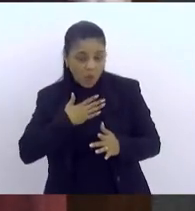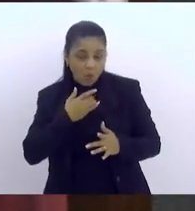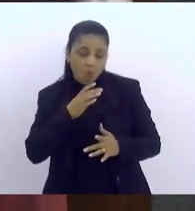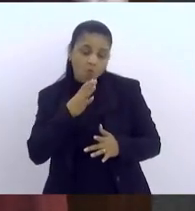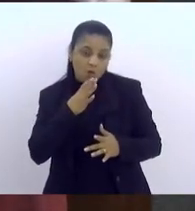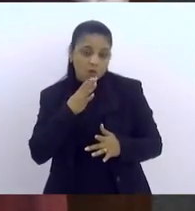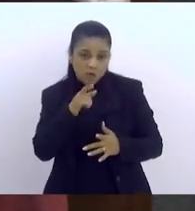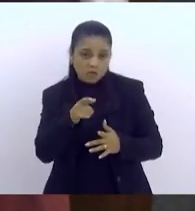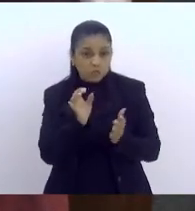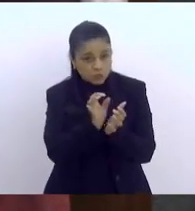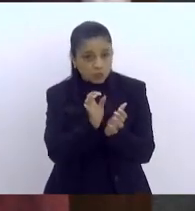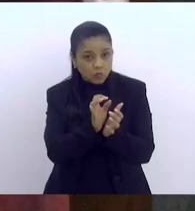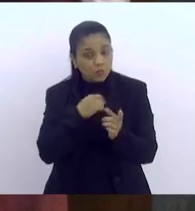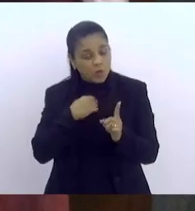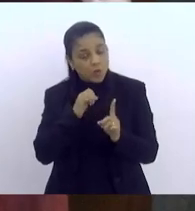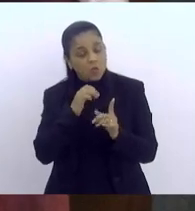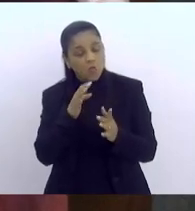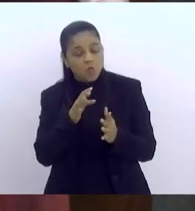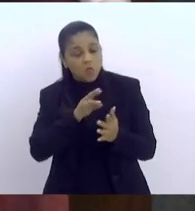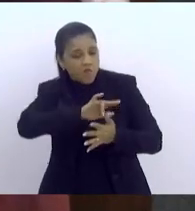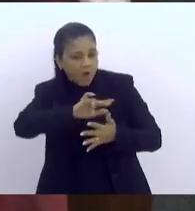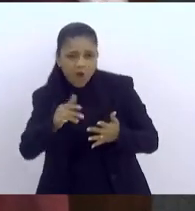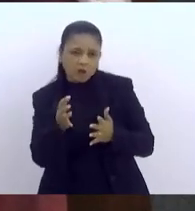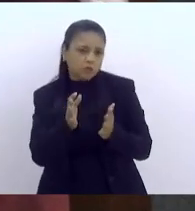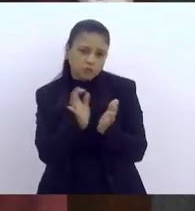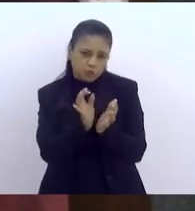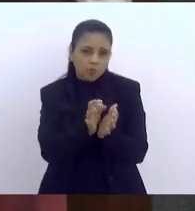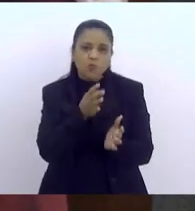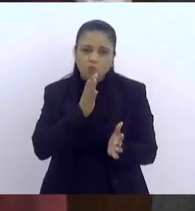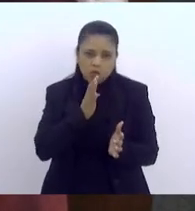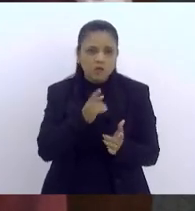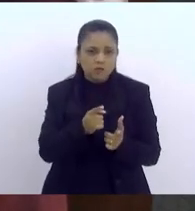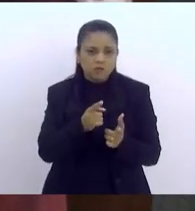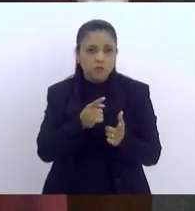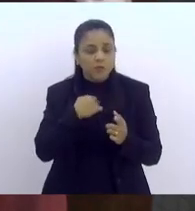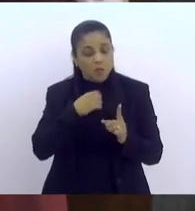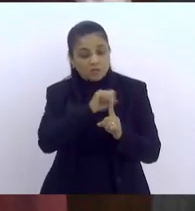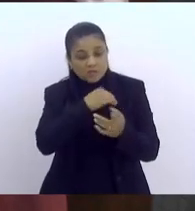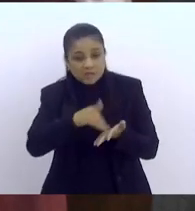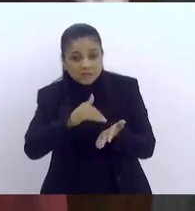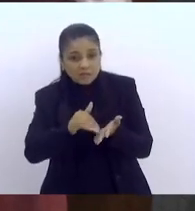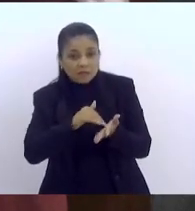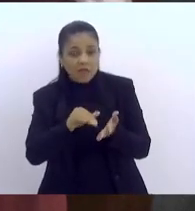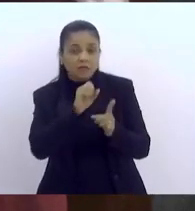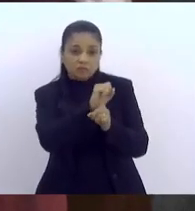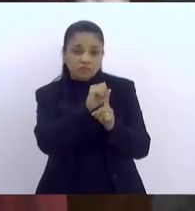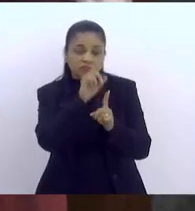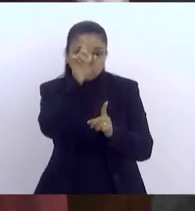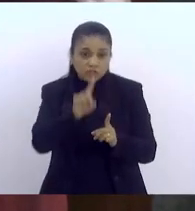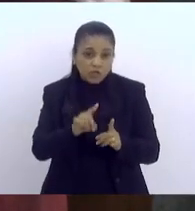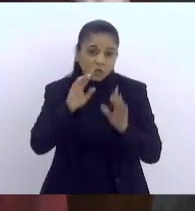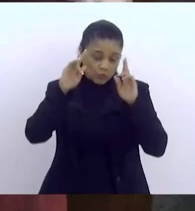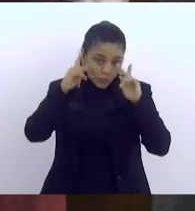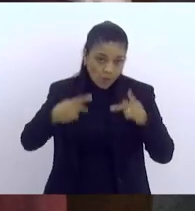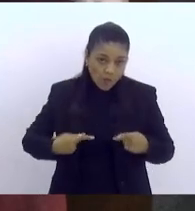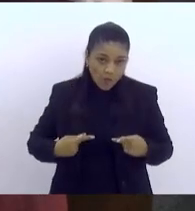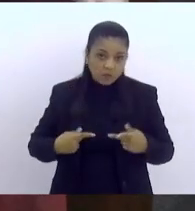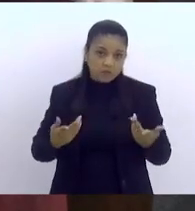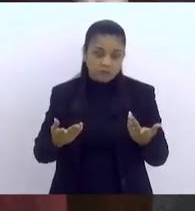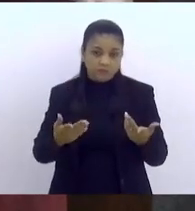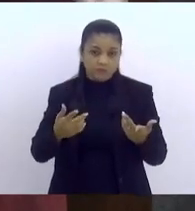secretária de Assistência Social e Direitos Humanos. Se eu não os conhecesse, eu não teria sido